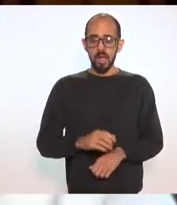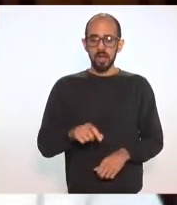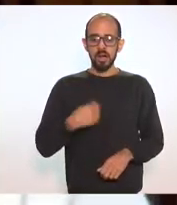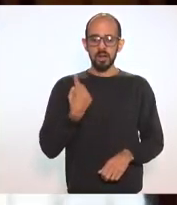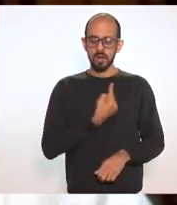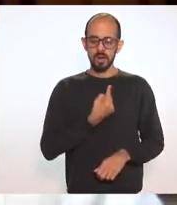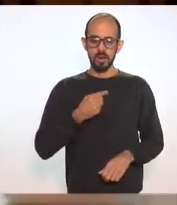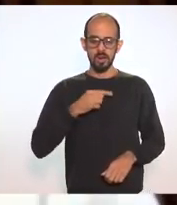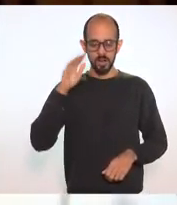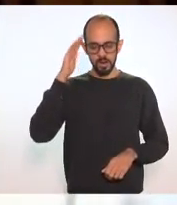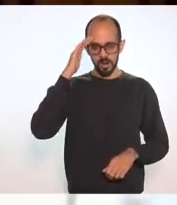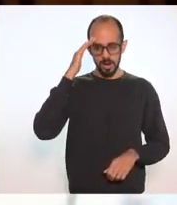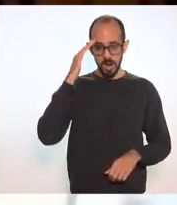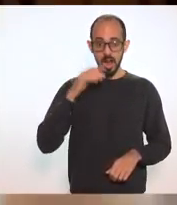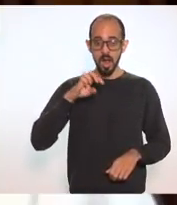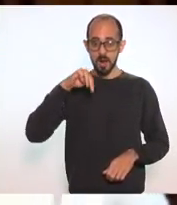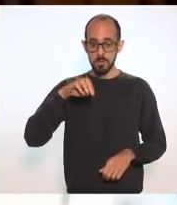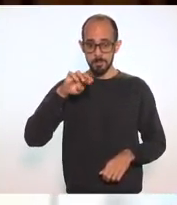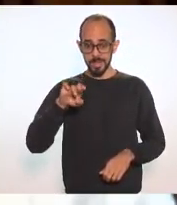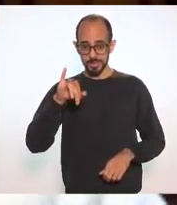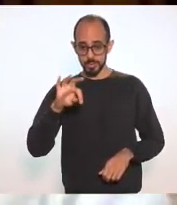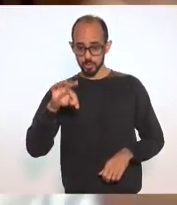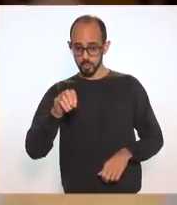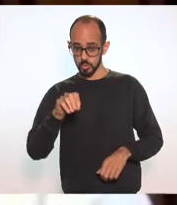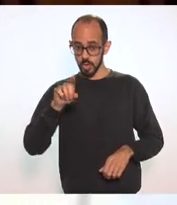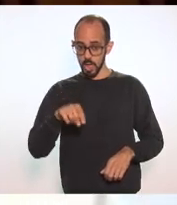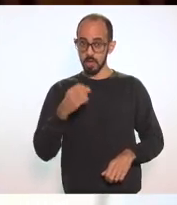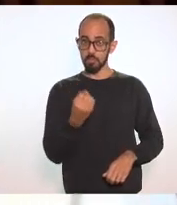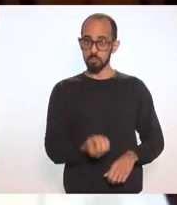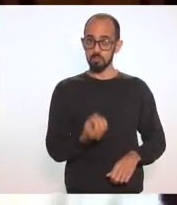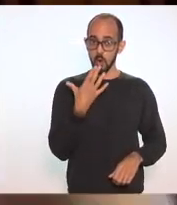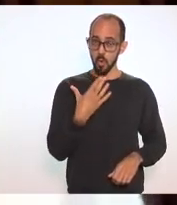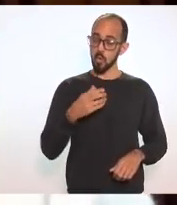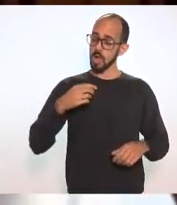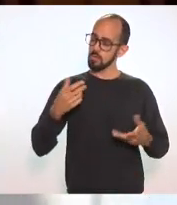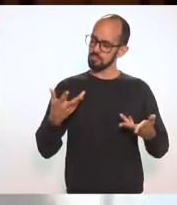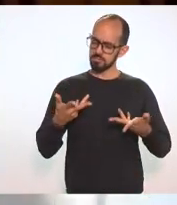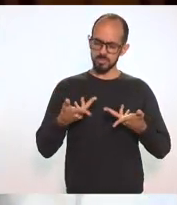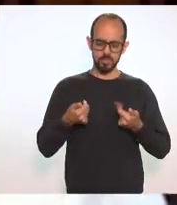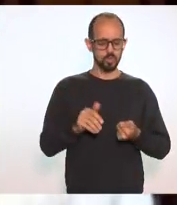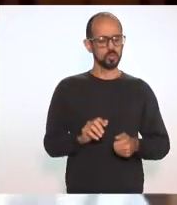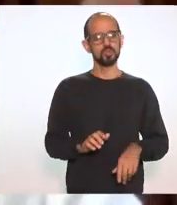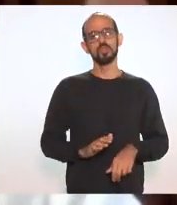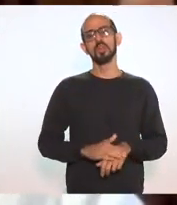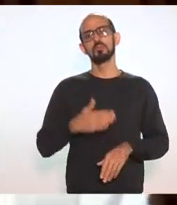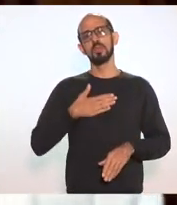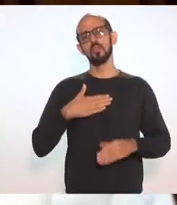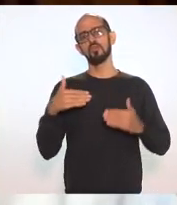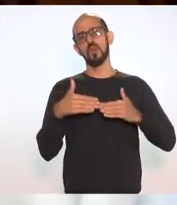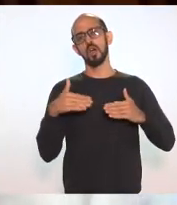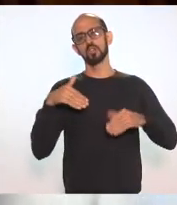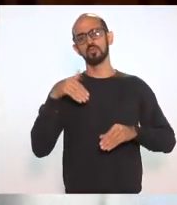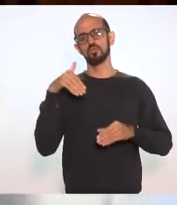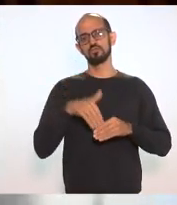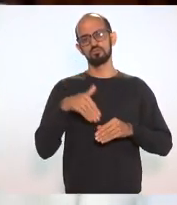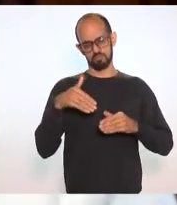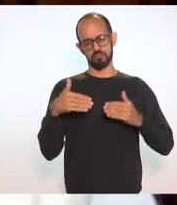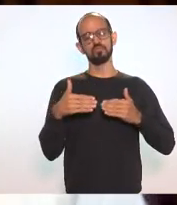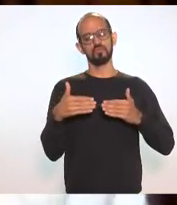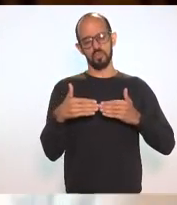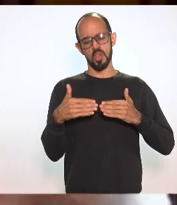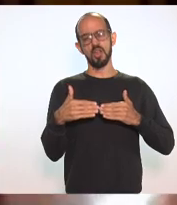deputado, o mérito é bom, é fundamental, é excelente, meu voto é favorável e a